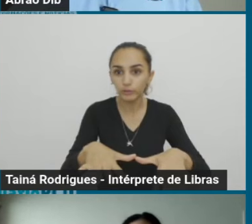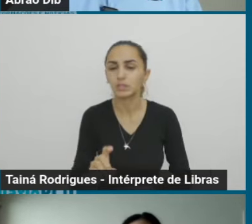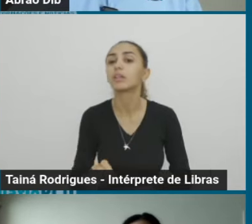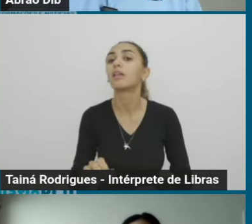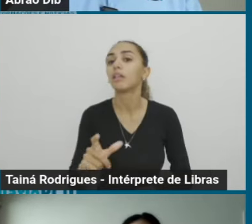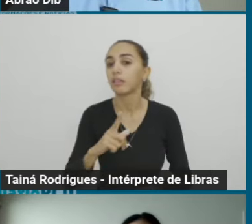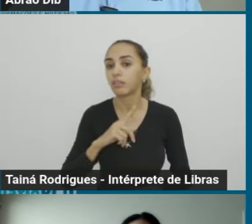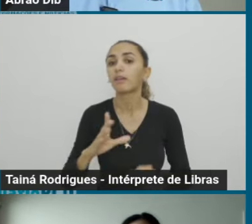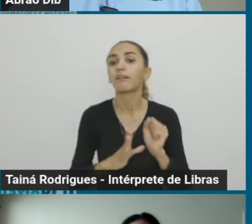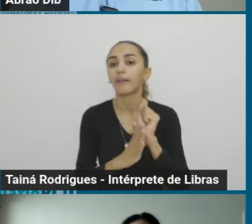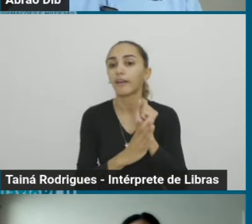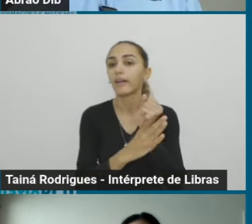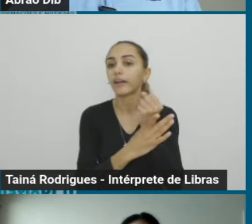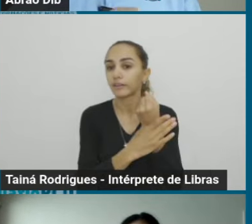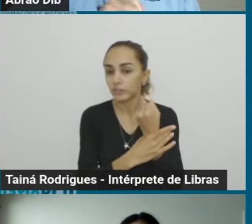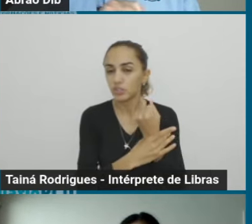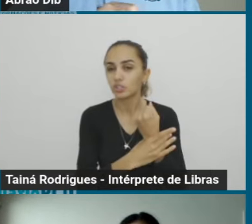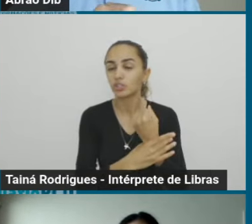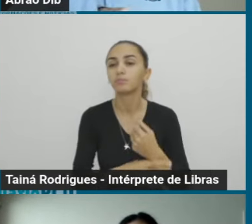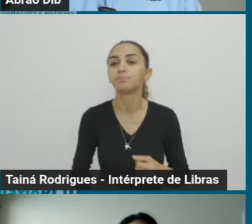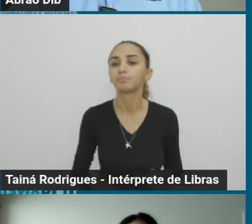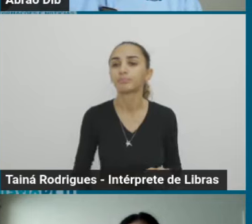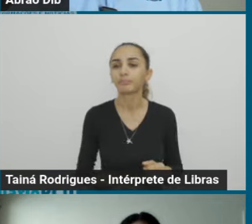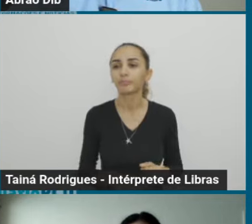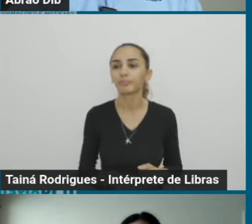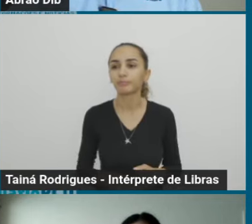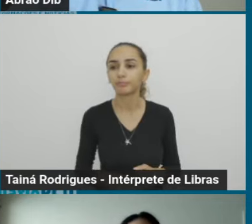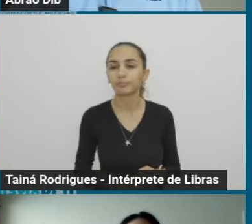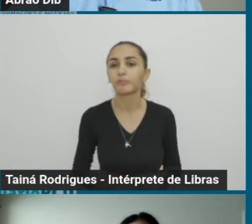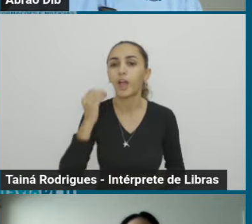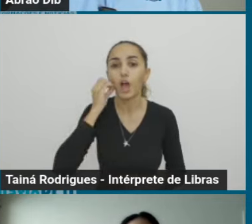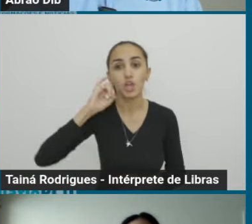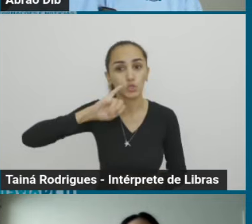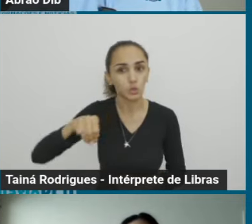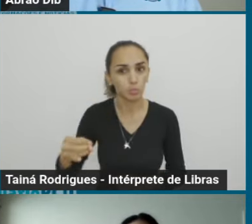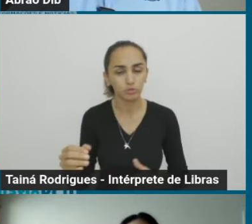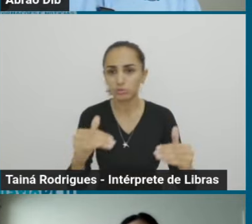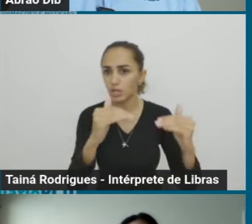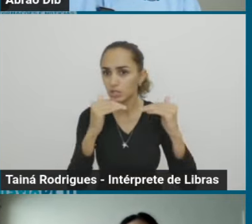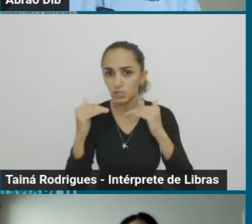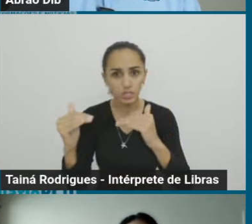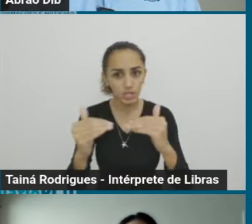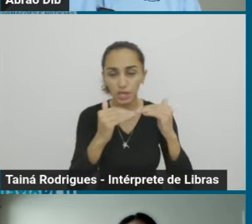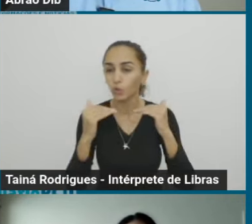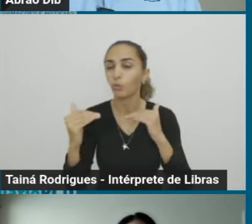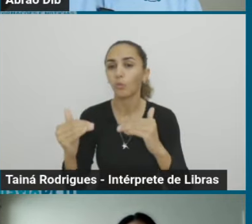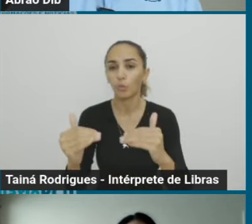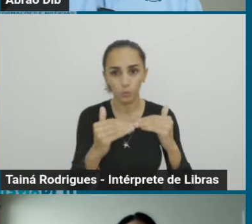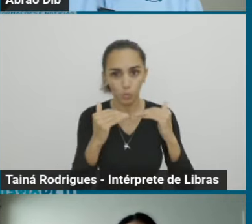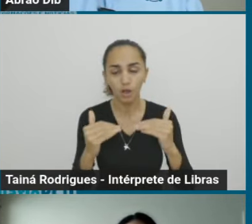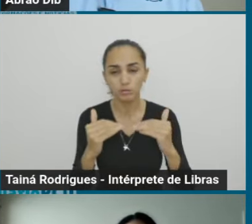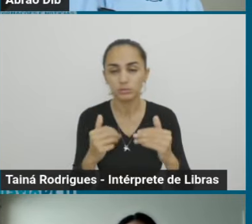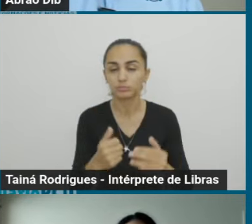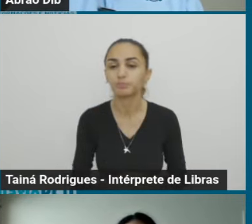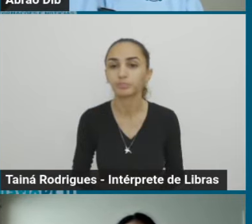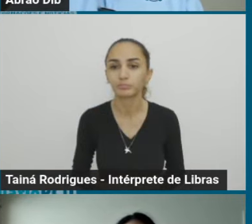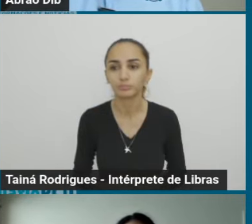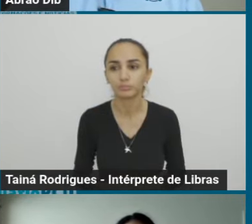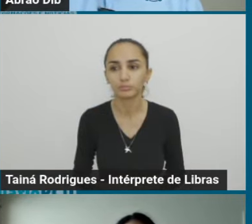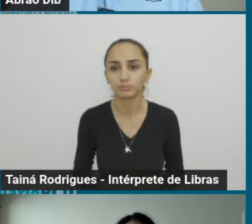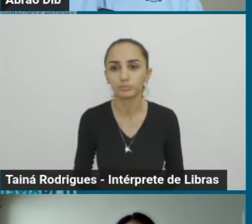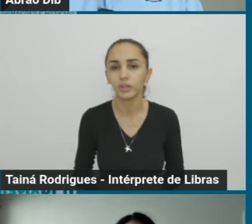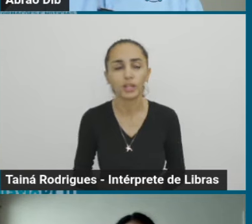garantidas exatamente as mesmas oportunidades em igualdade de condições com